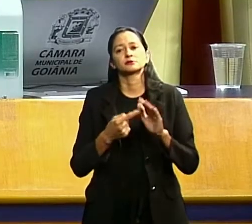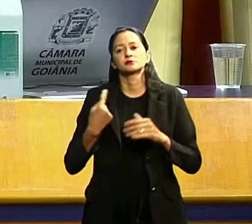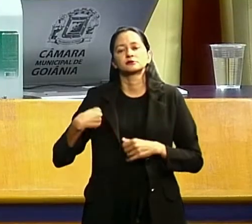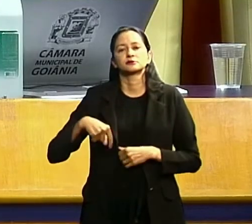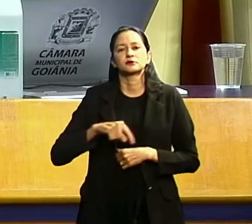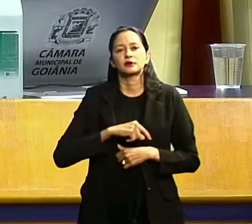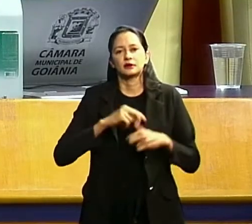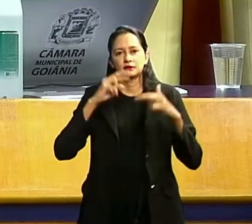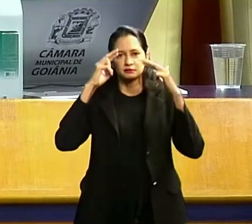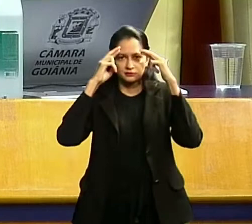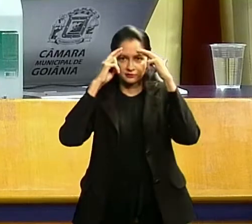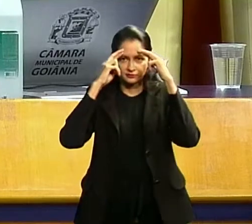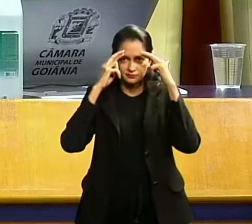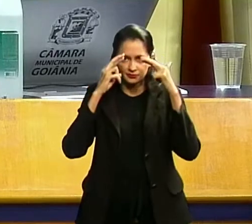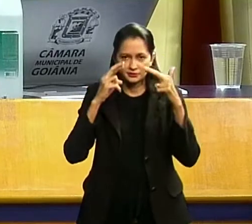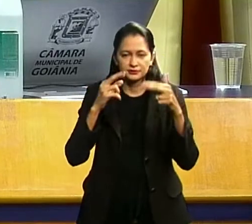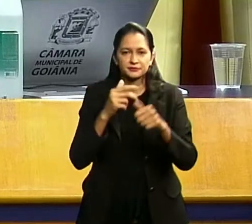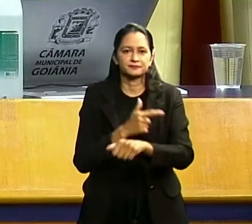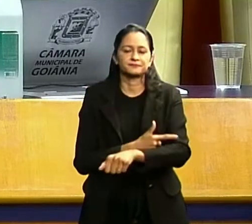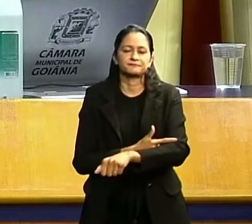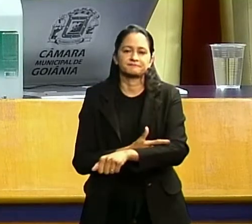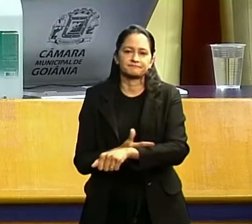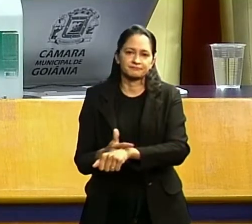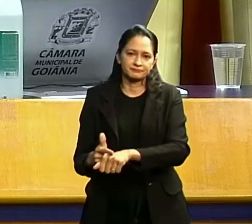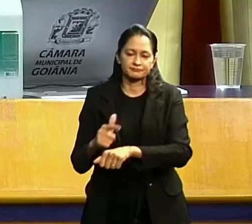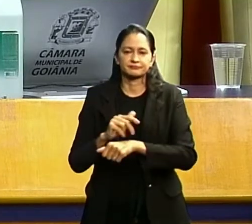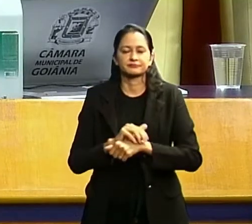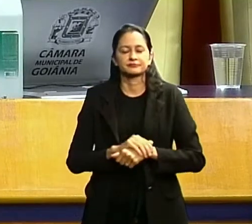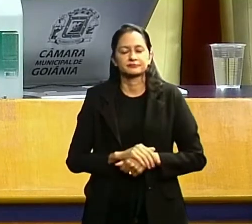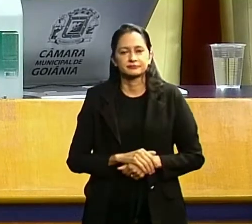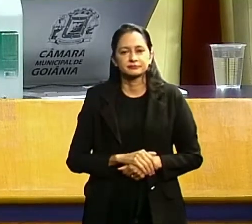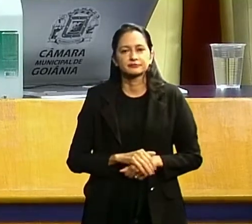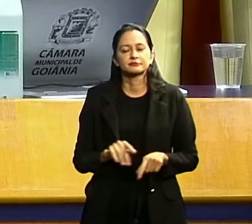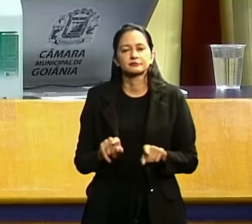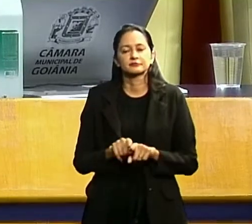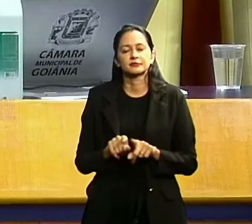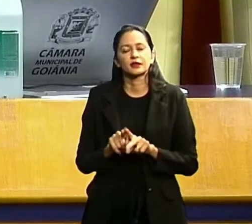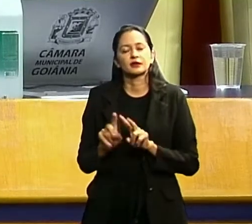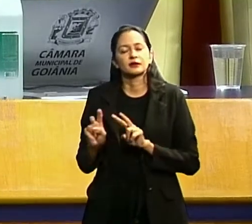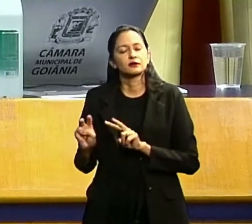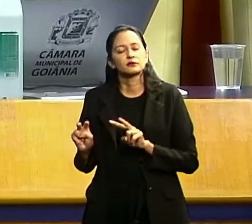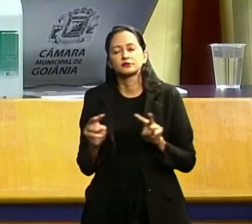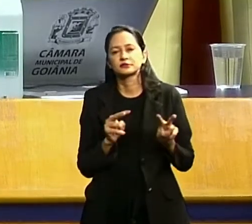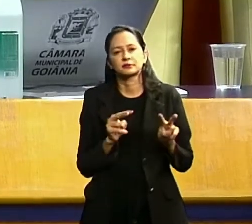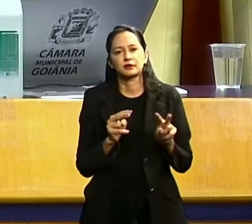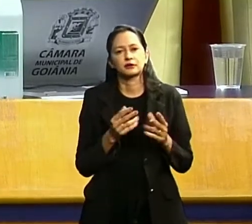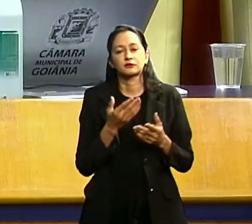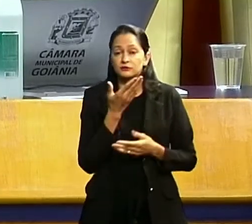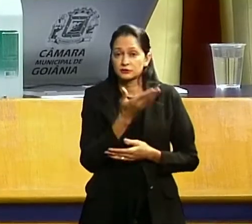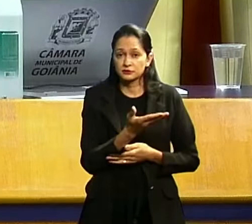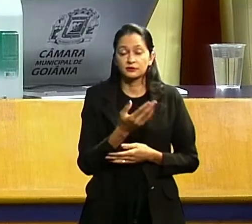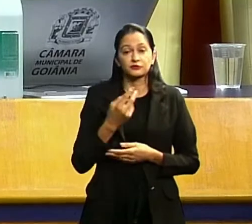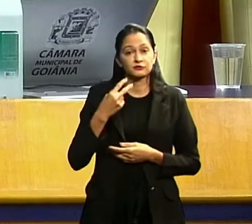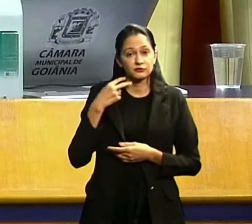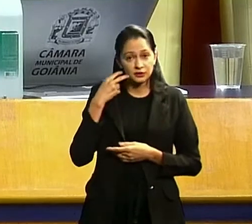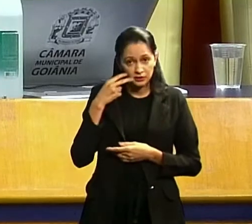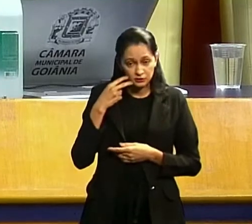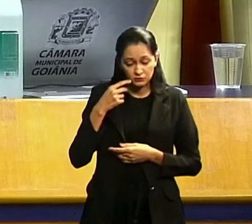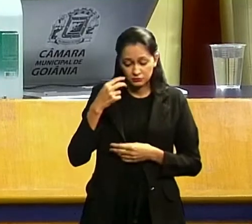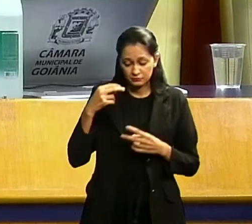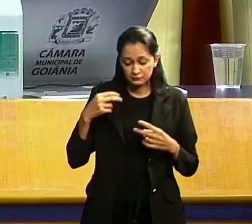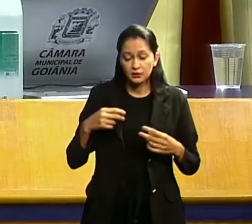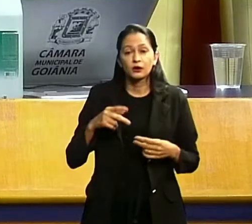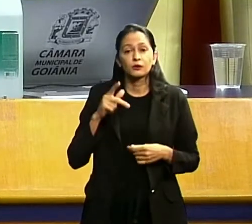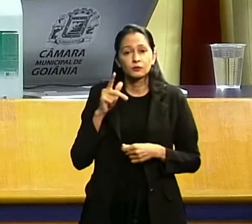respeito, a consideração e, com certeza, o reconhecimento que, se Vossa Excelência é vereadora,